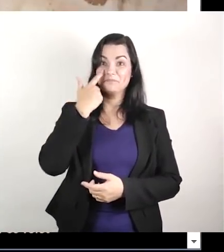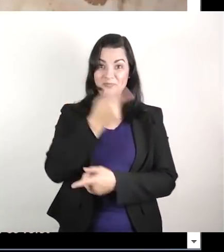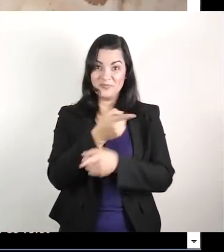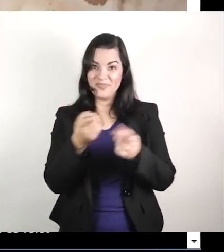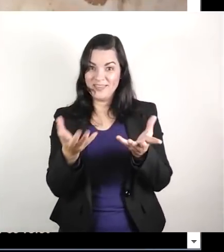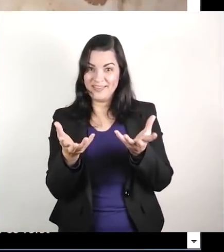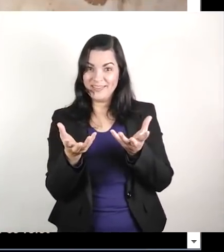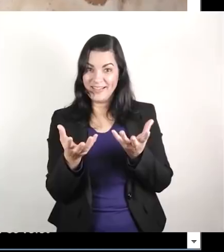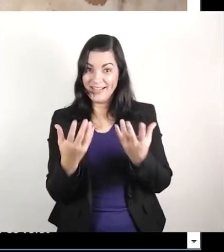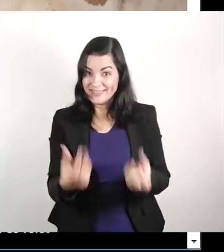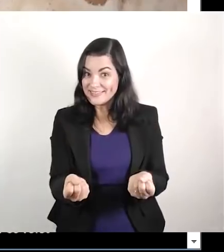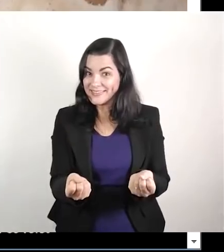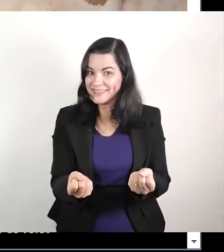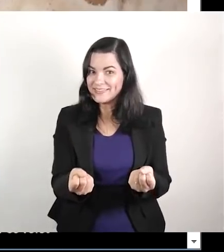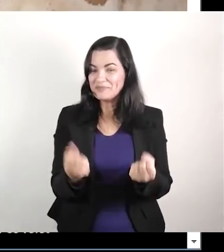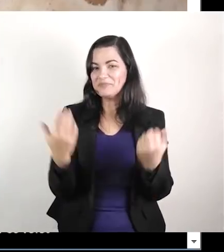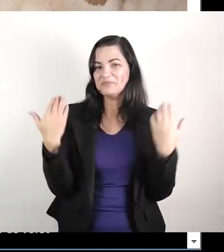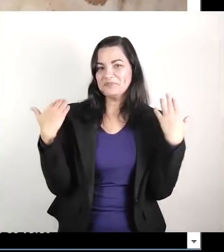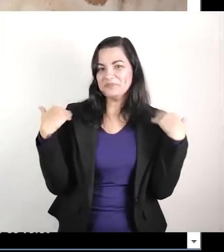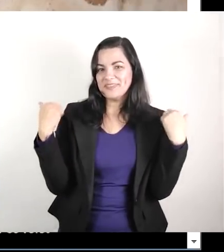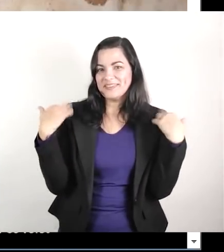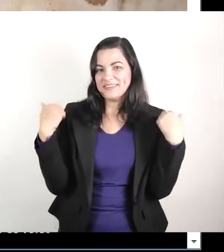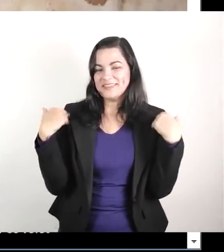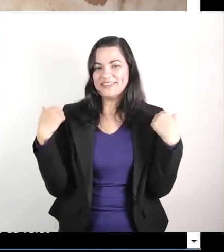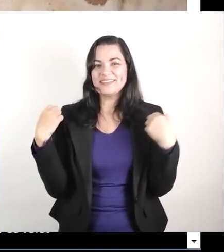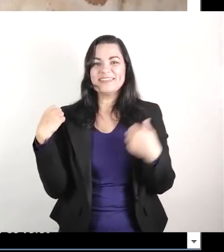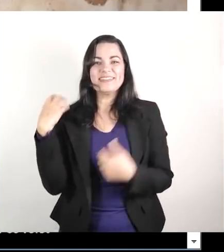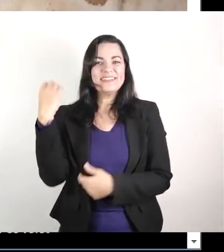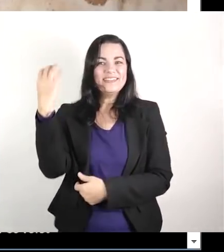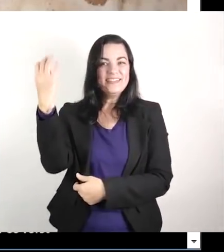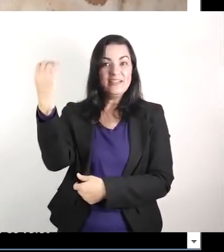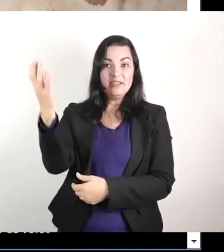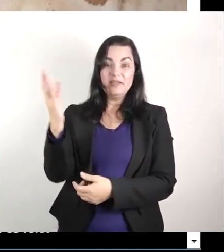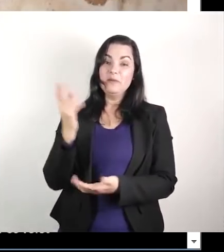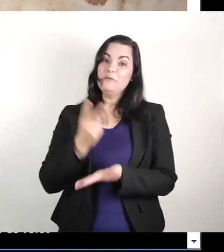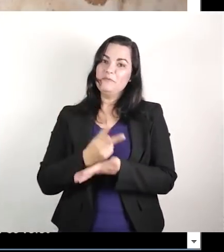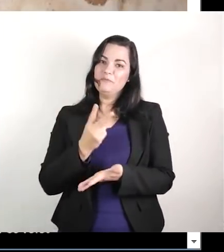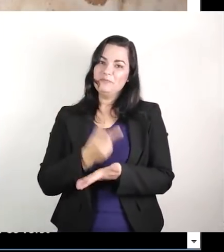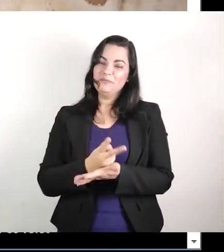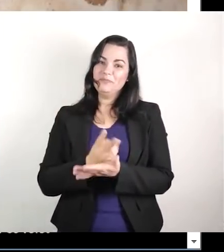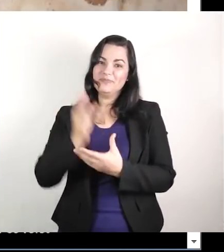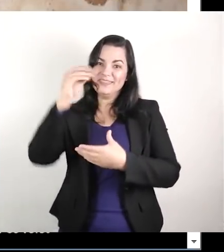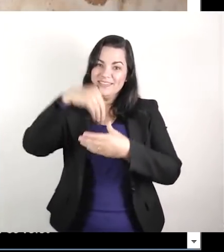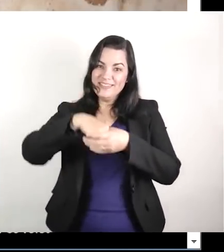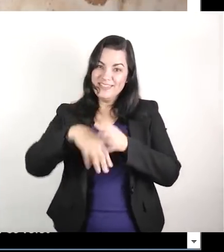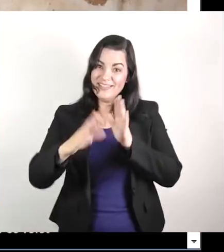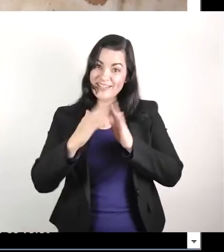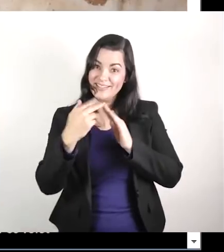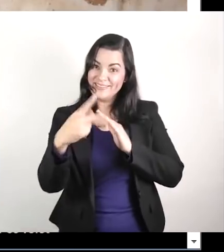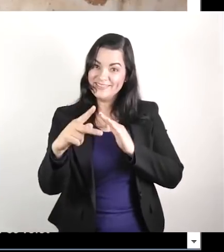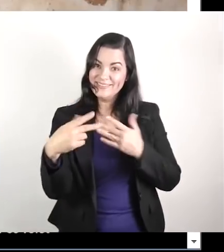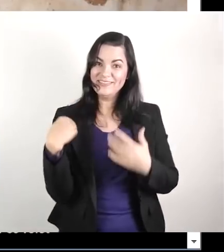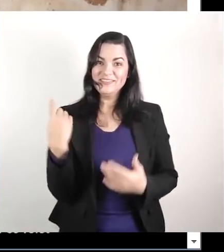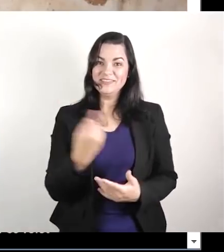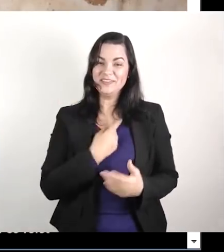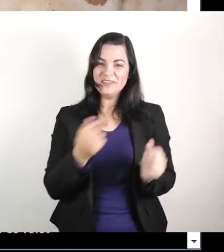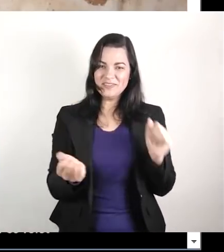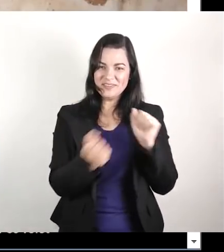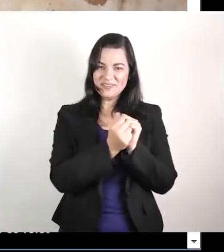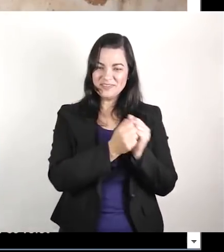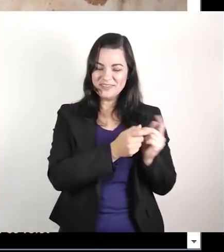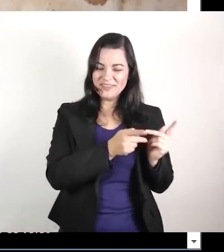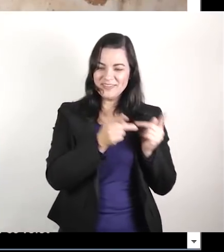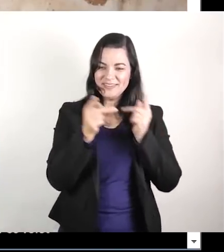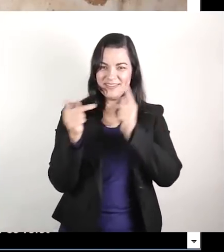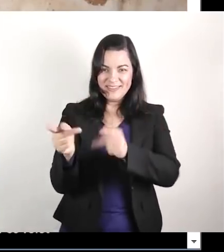Vocês aceitaram fazer uma viagem com a Pro, mesmo sendo uma viagem virtual, e nós visitaremos